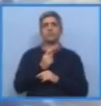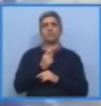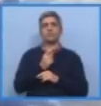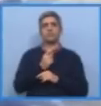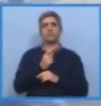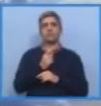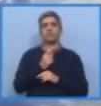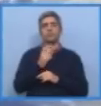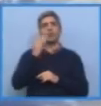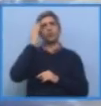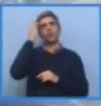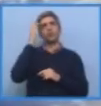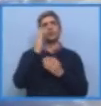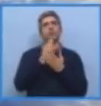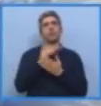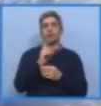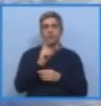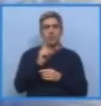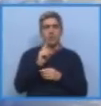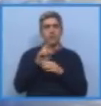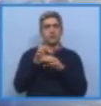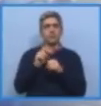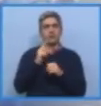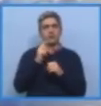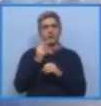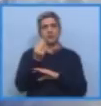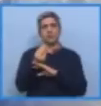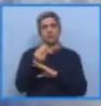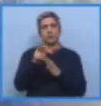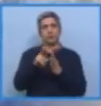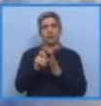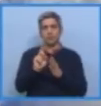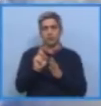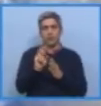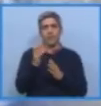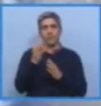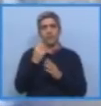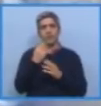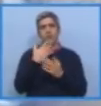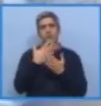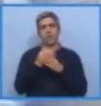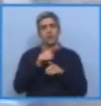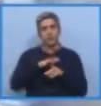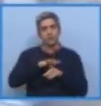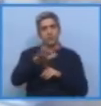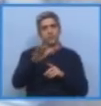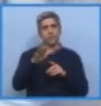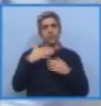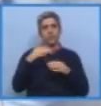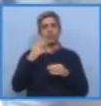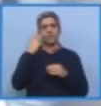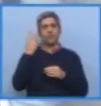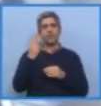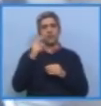esta expressão teórica, que ficou ali reservada numa sepultura, mas que teve uma repercussão ao nível da